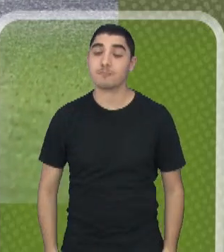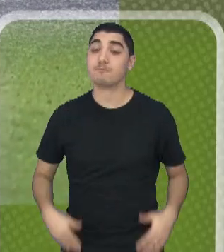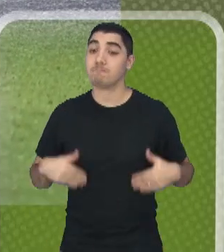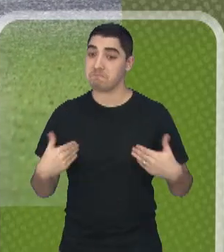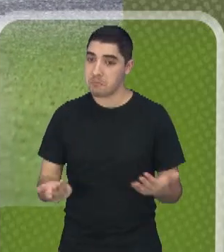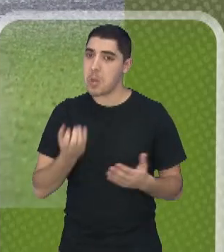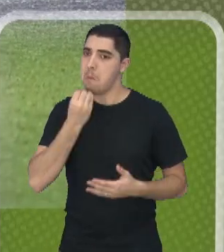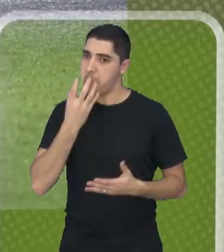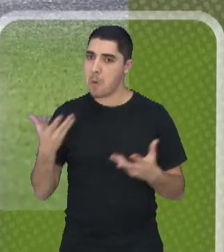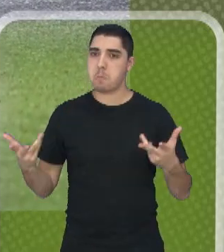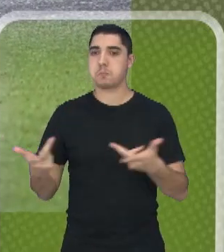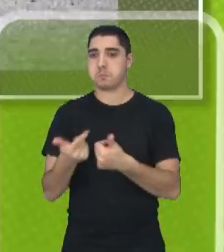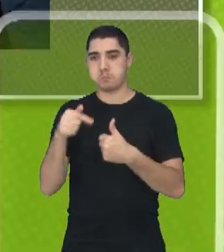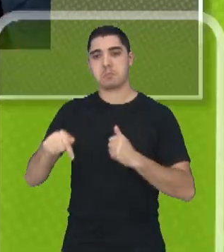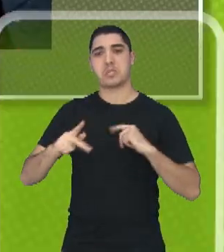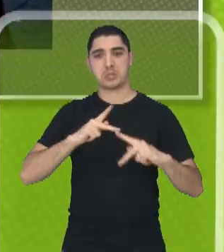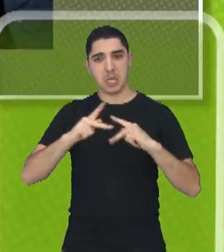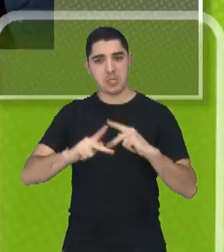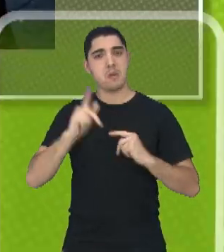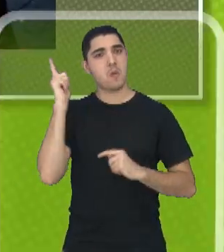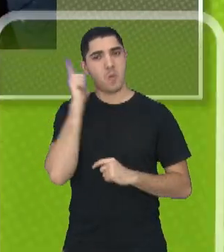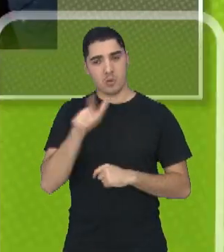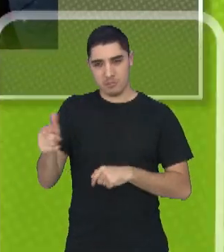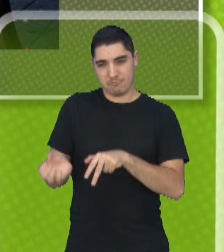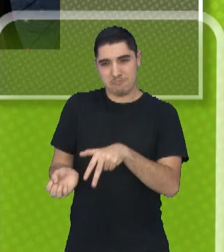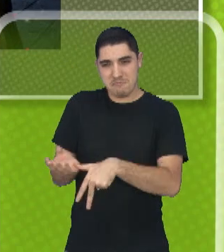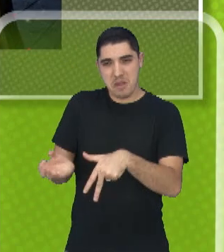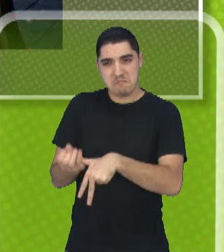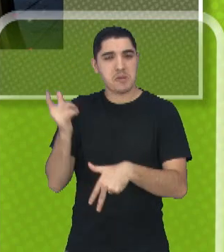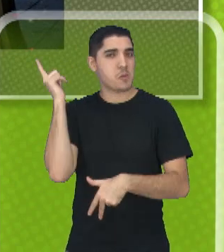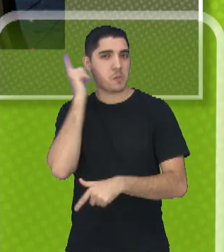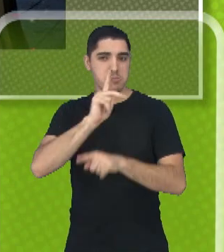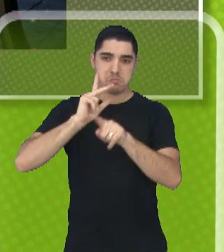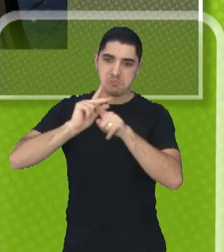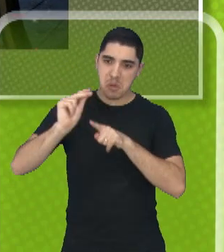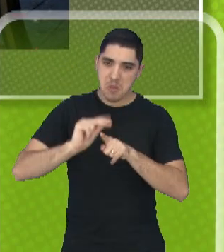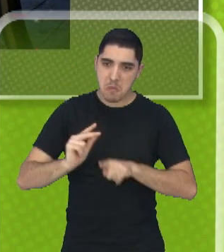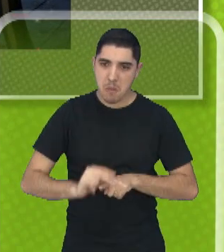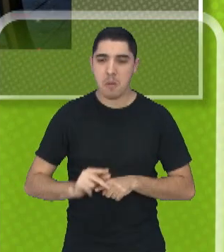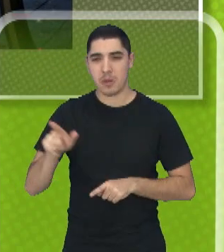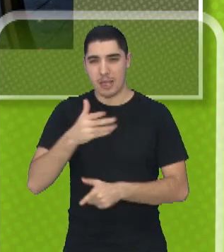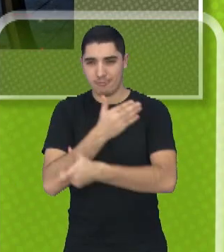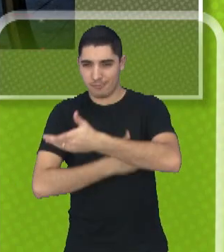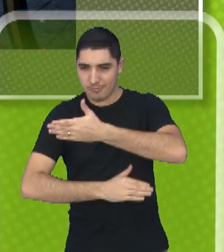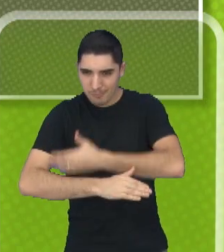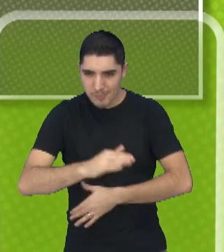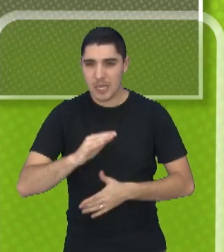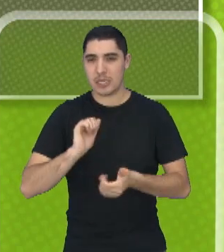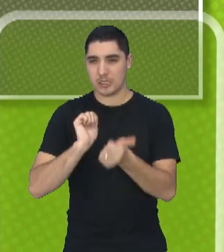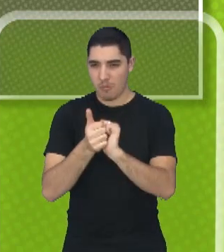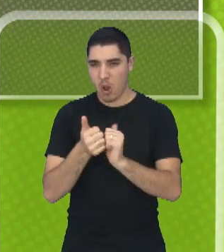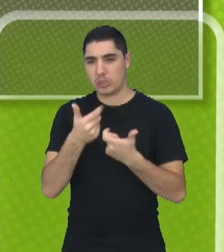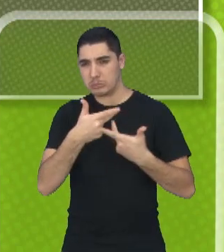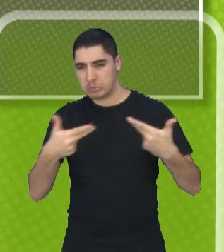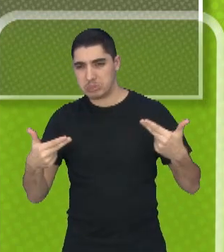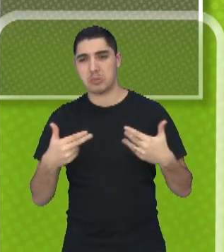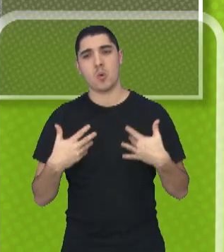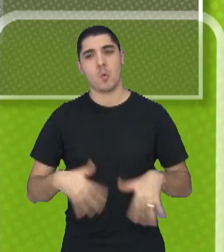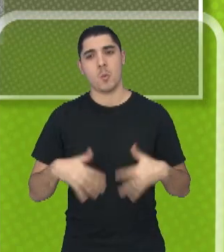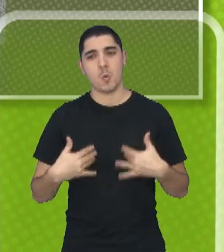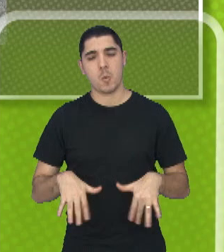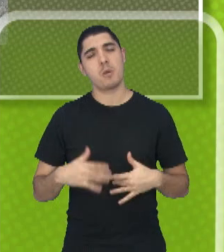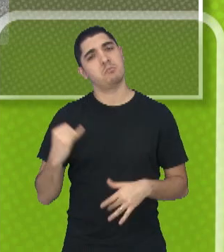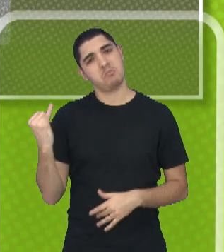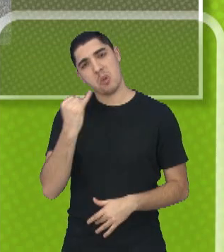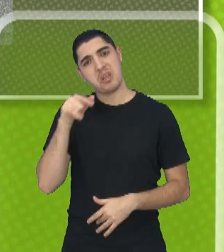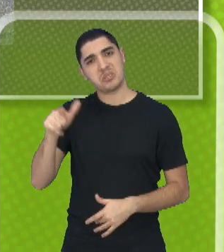São José dos Campos, sempre, né, trazendo aí o pessoal do para-atletismo, do para-esporto, do para-ciclismo, enfim,